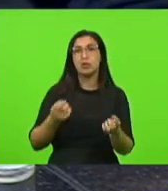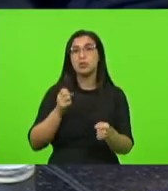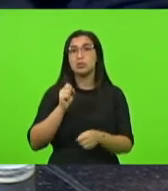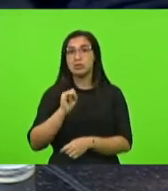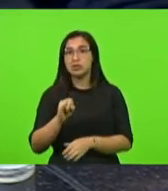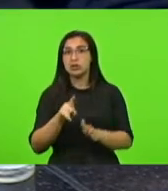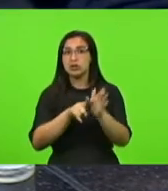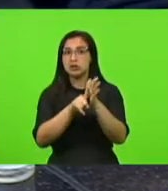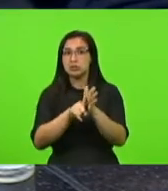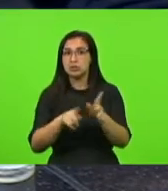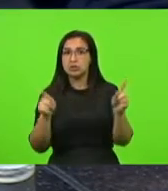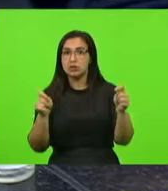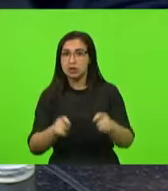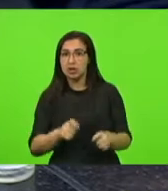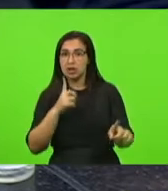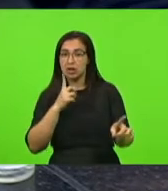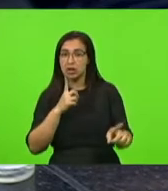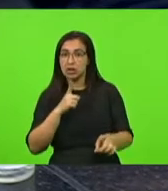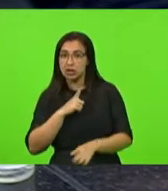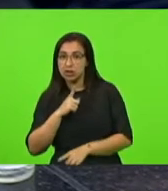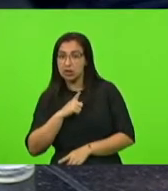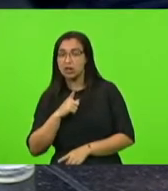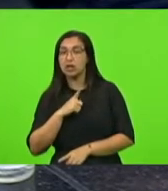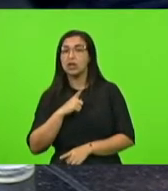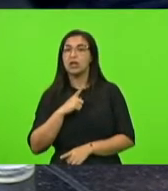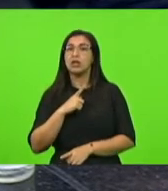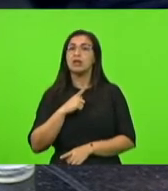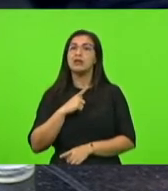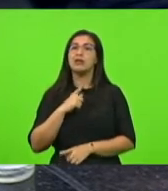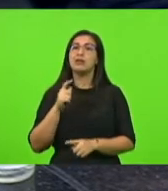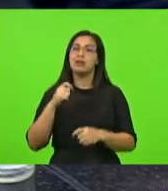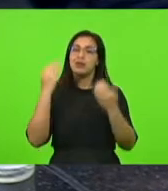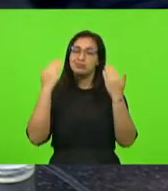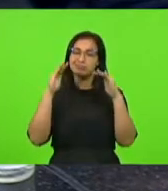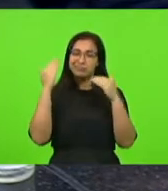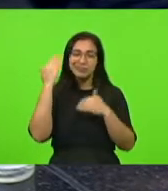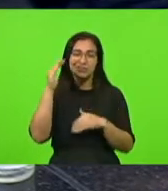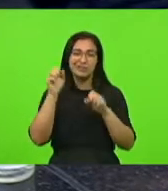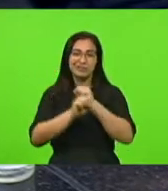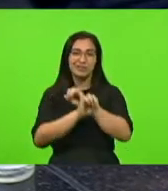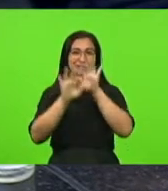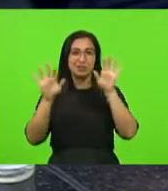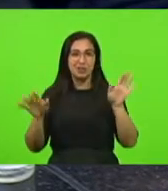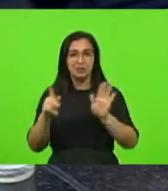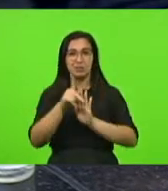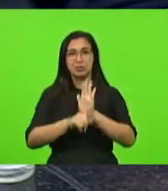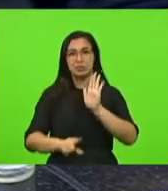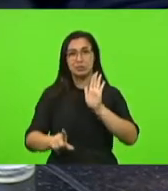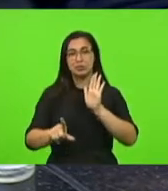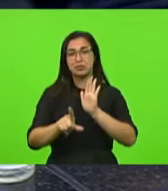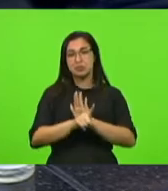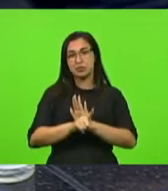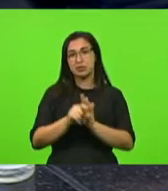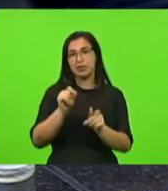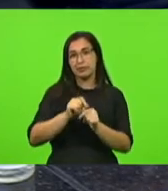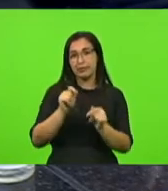segurança, desse relatório de vitimização, nós teremos dados e poderemos colocar em um projeto futuro voltado a essas